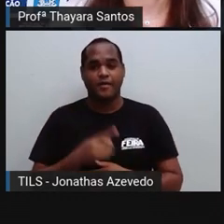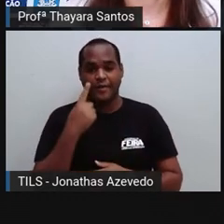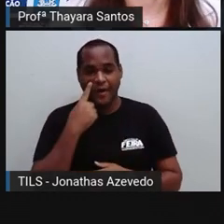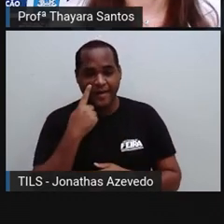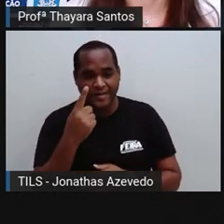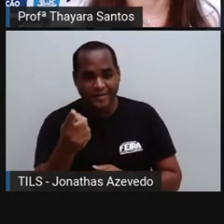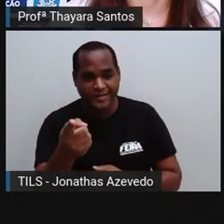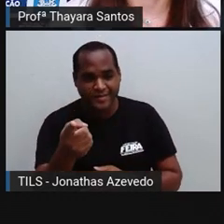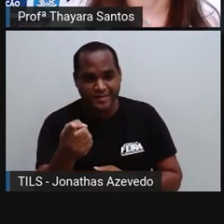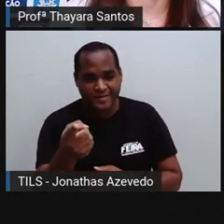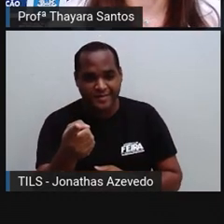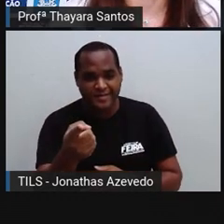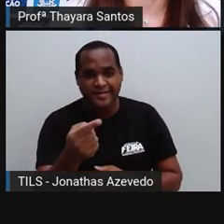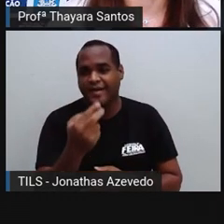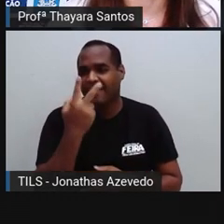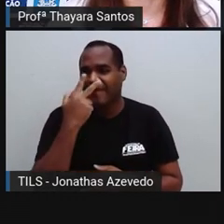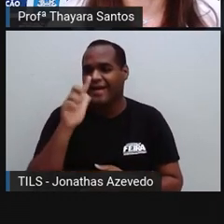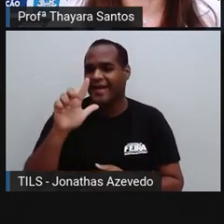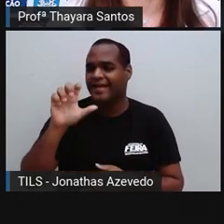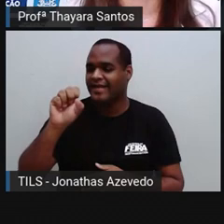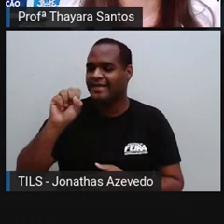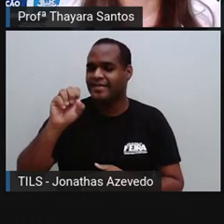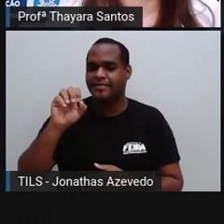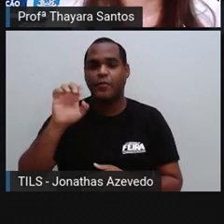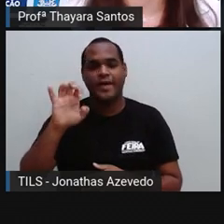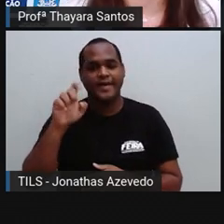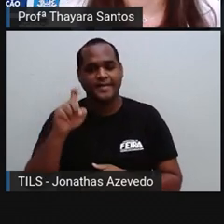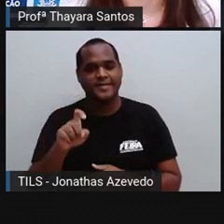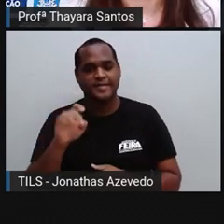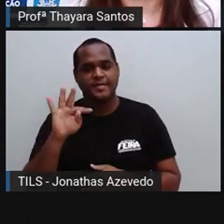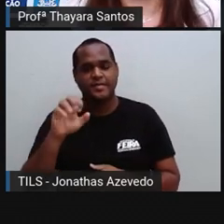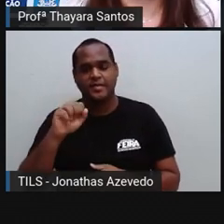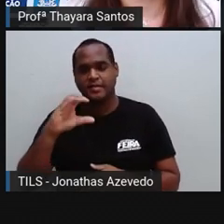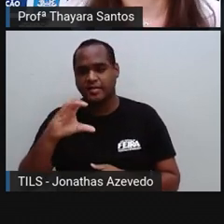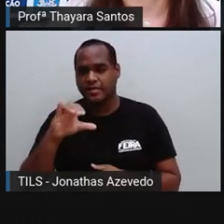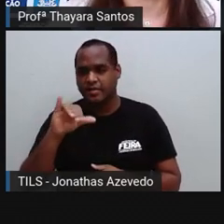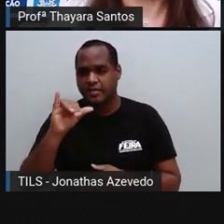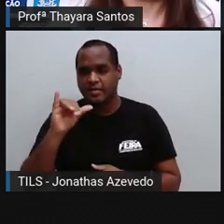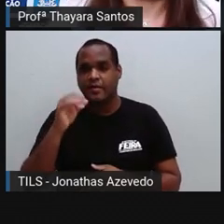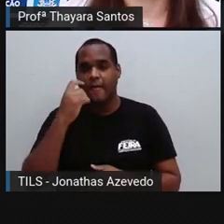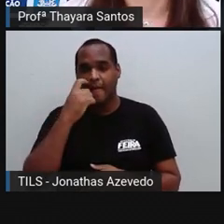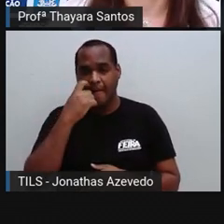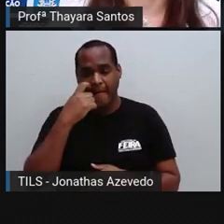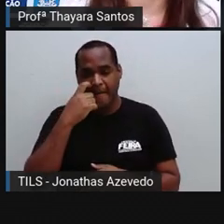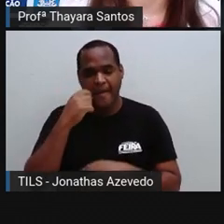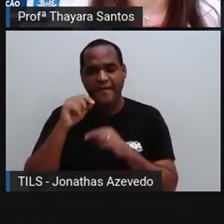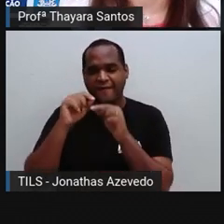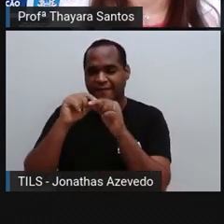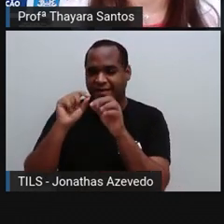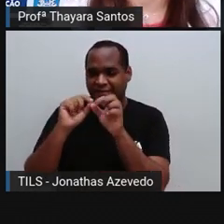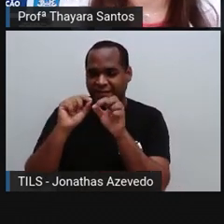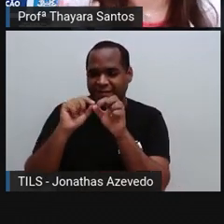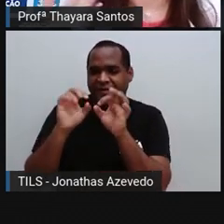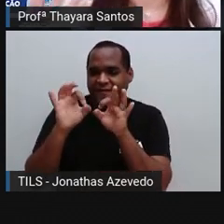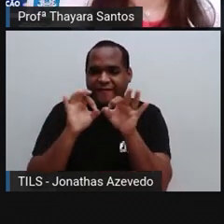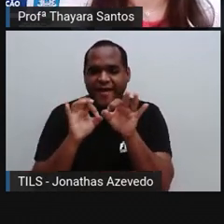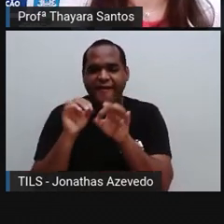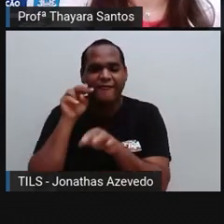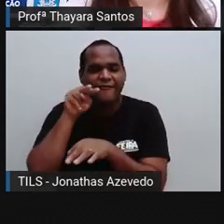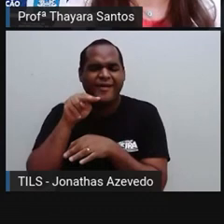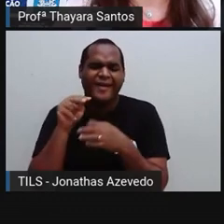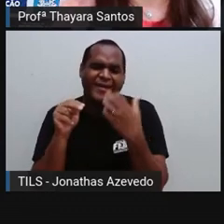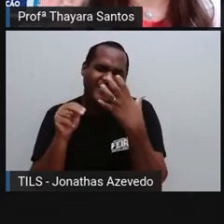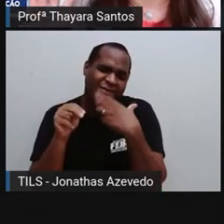E essa daqui é a forma dos comprimidos do êxtase, que são feitos desse jeito justamente para ter